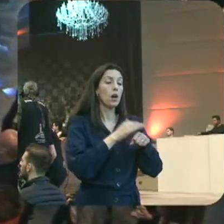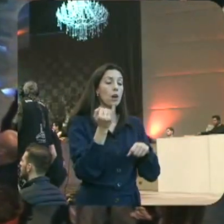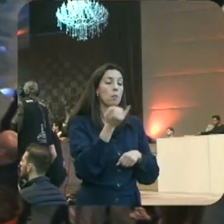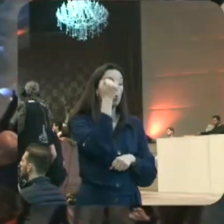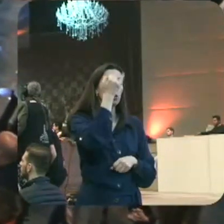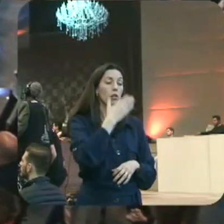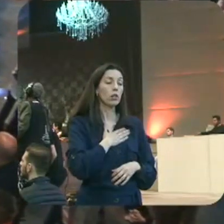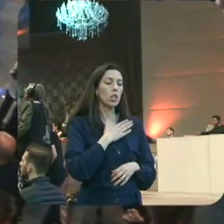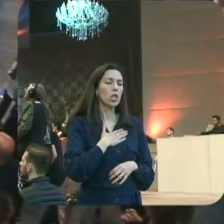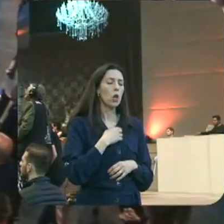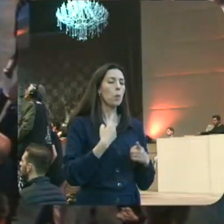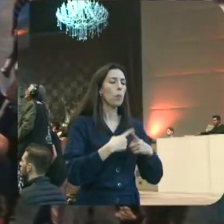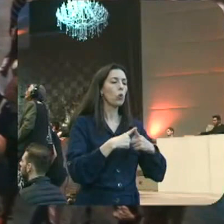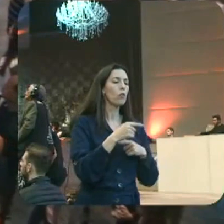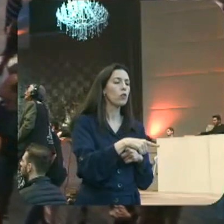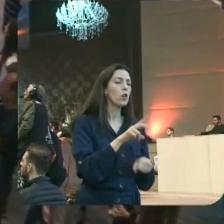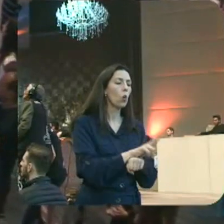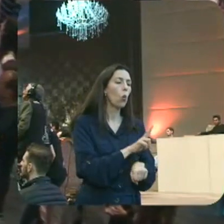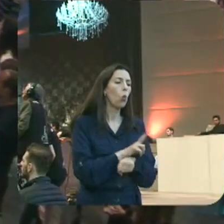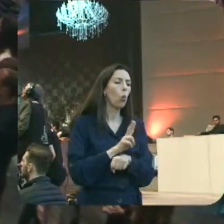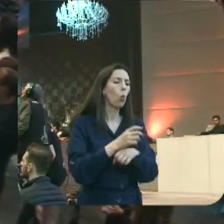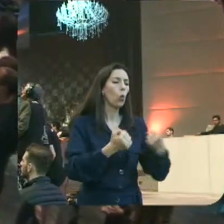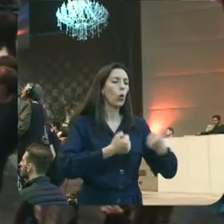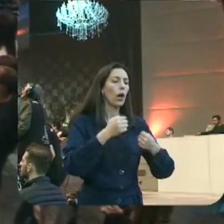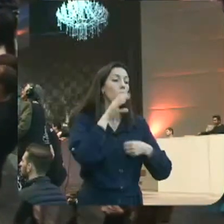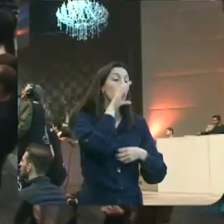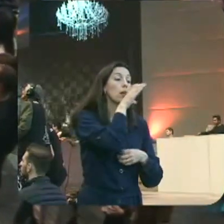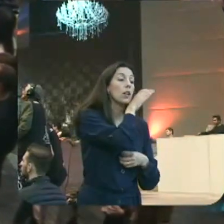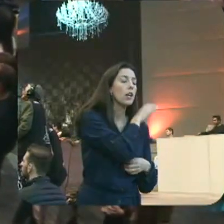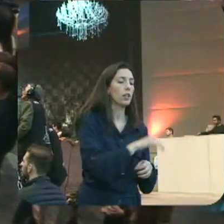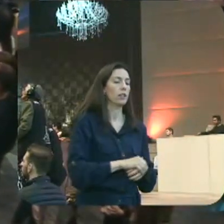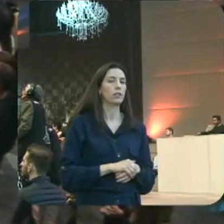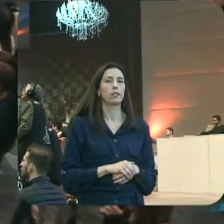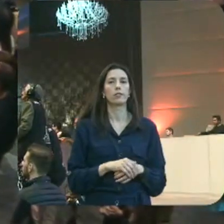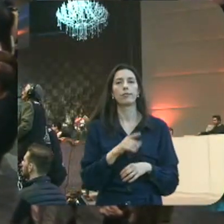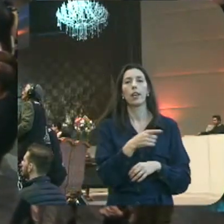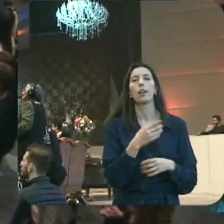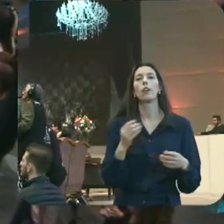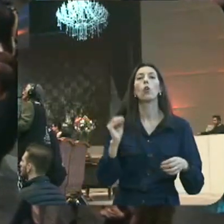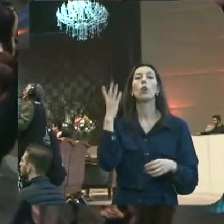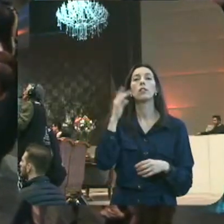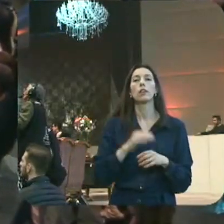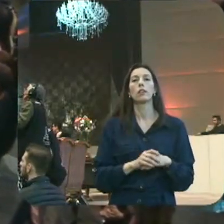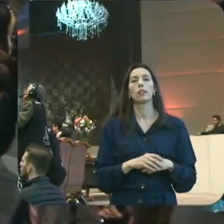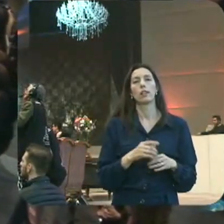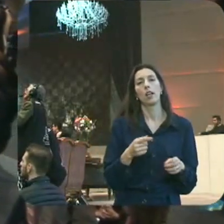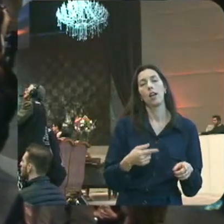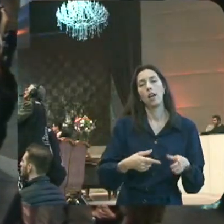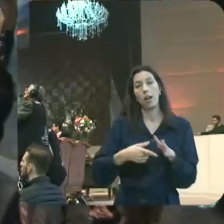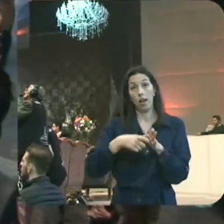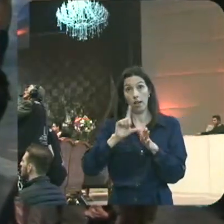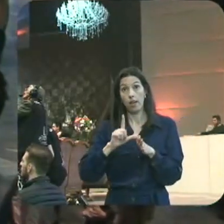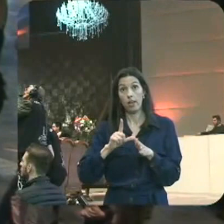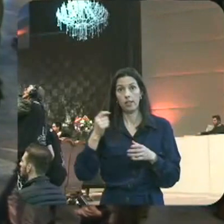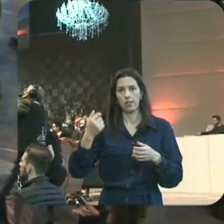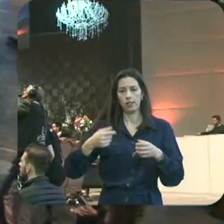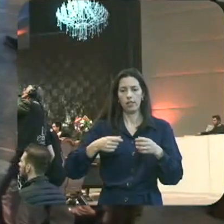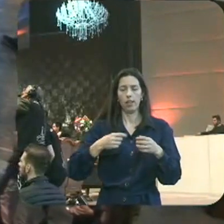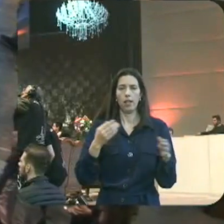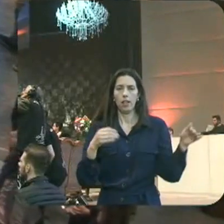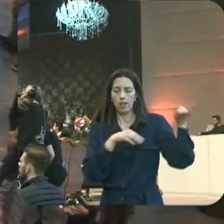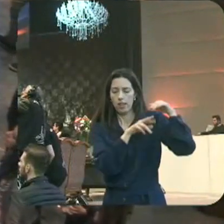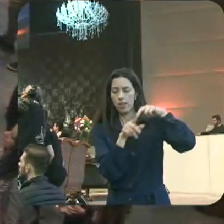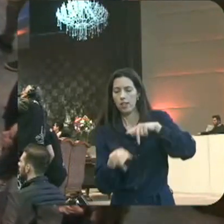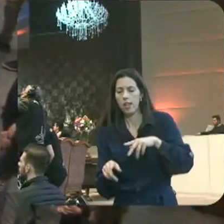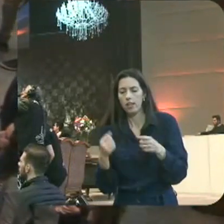tá certo, Senhor. E então sabe o que ele fazia? Ele descia na garagem, antes de ligar o carro, ele